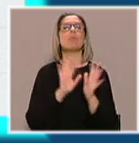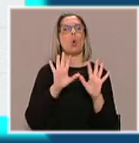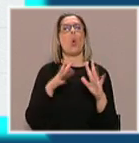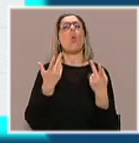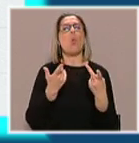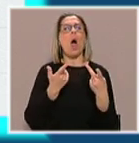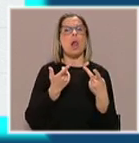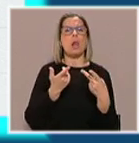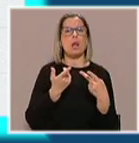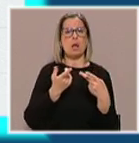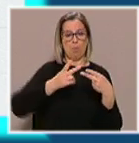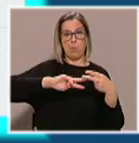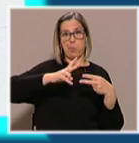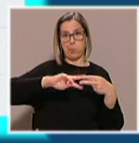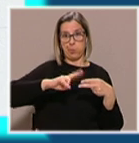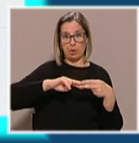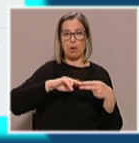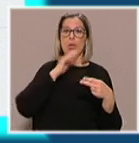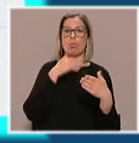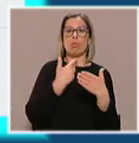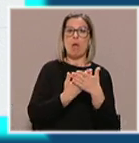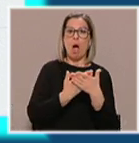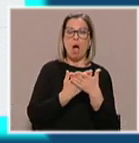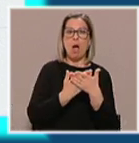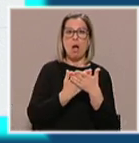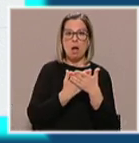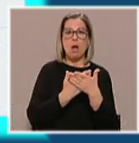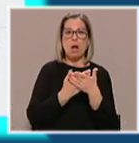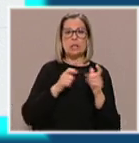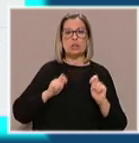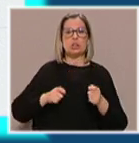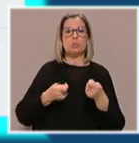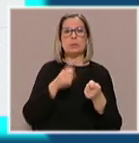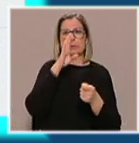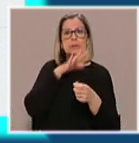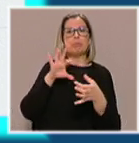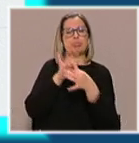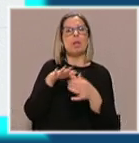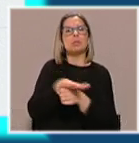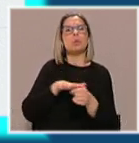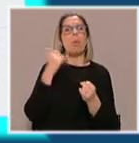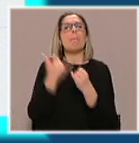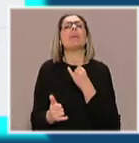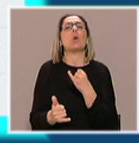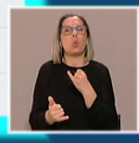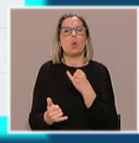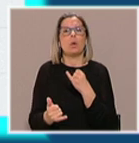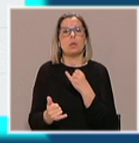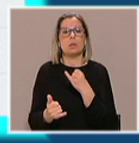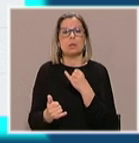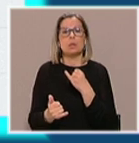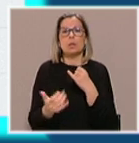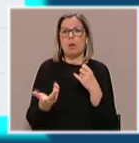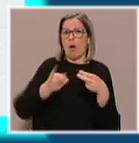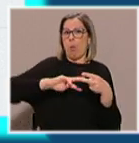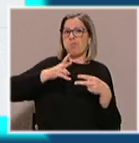dos sistemas estimula a reação numa situação de perigo? Então, situação de